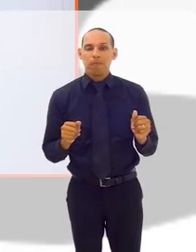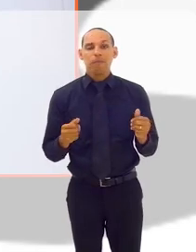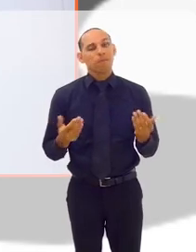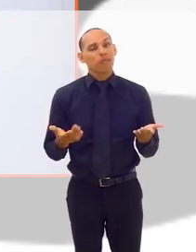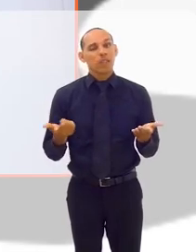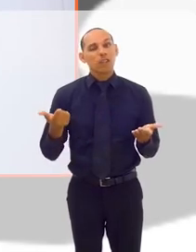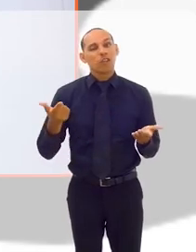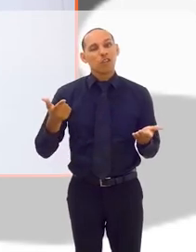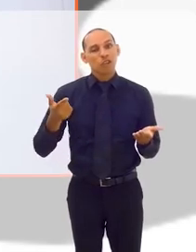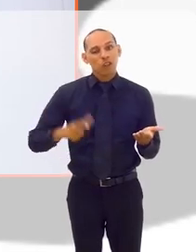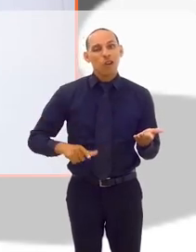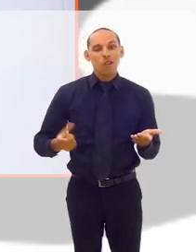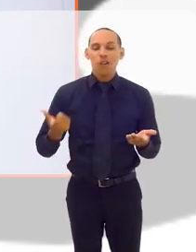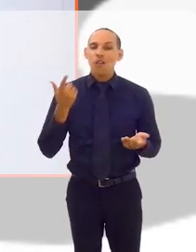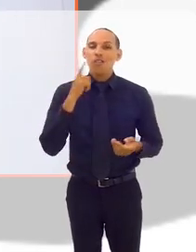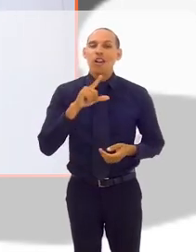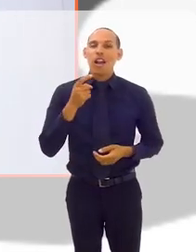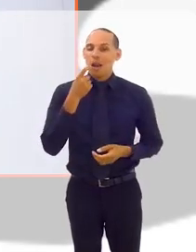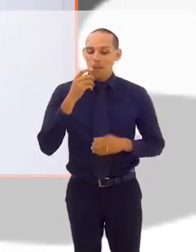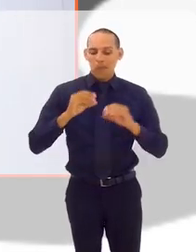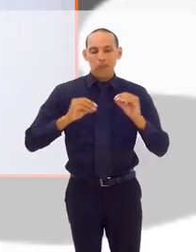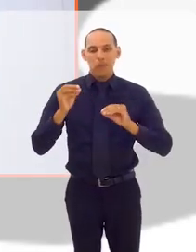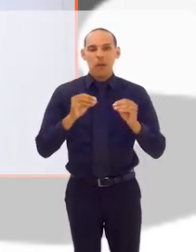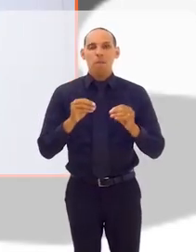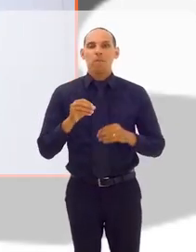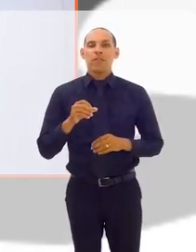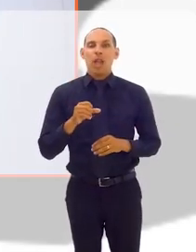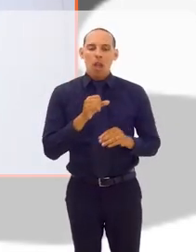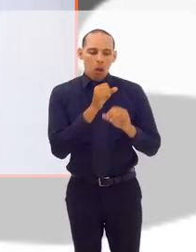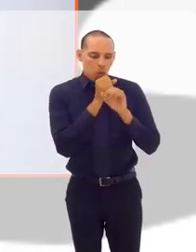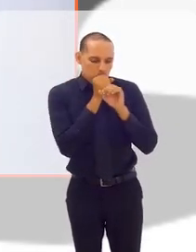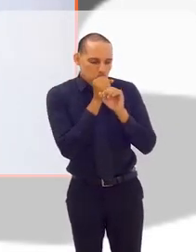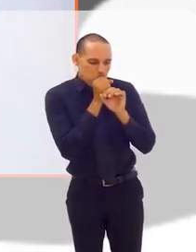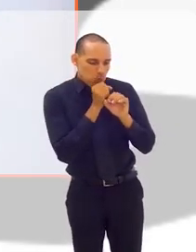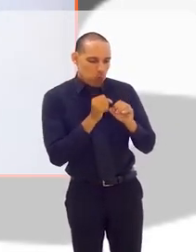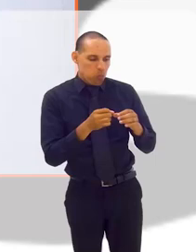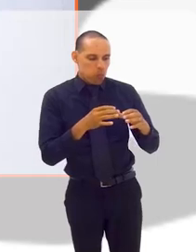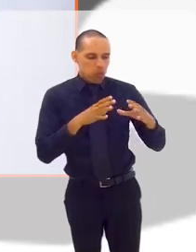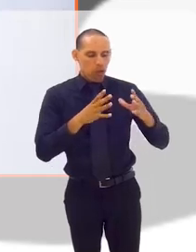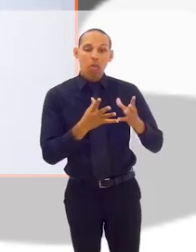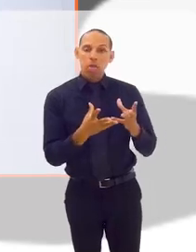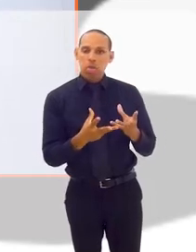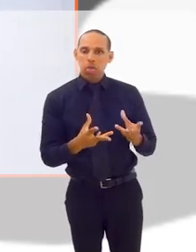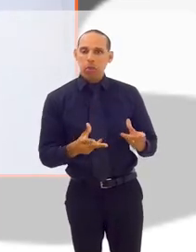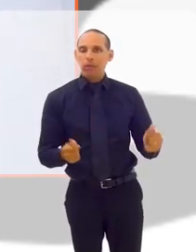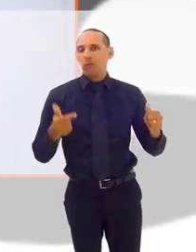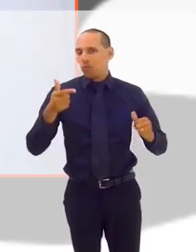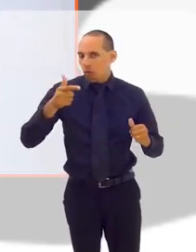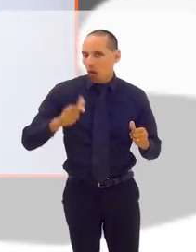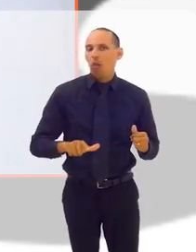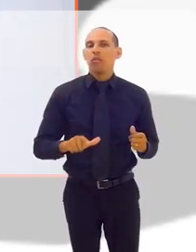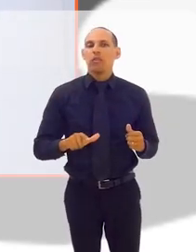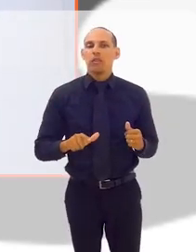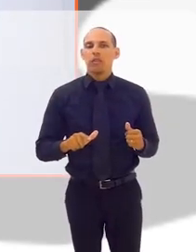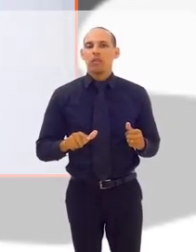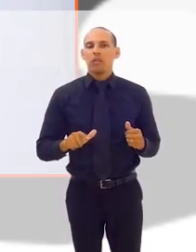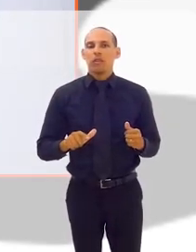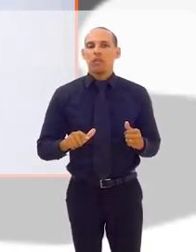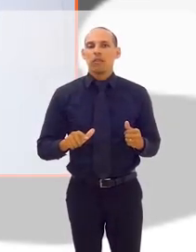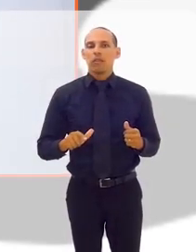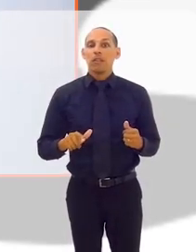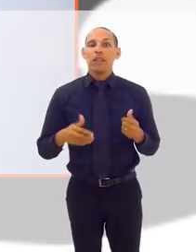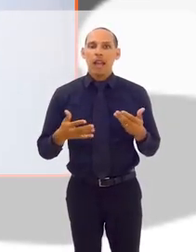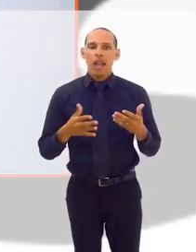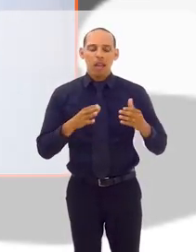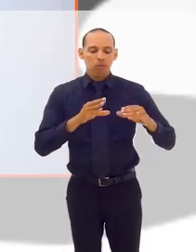né, de novo o plástico para ser soprado, onde vai entrar um outro processo de derretimento de novo, e aí ele